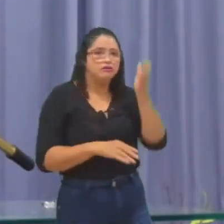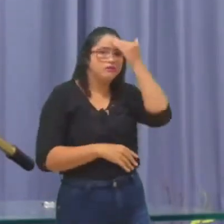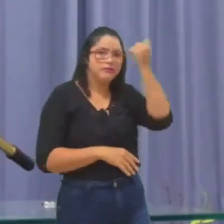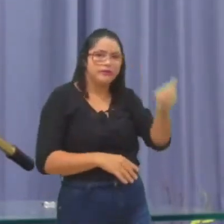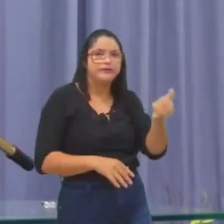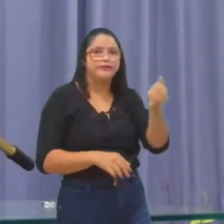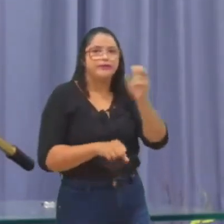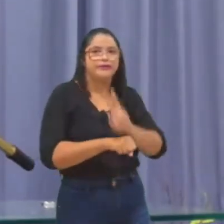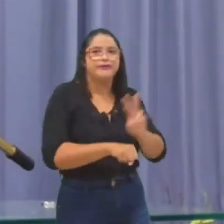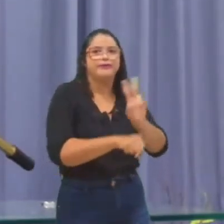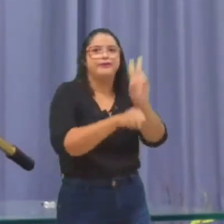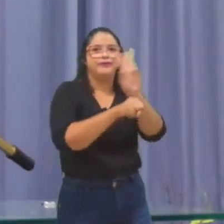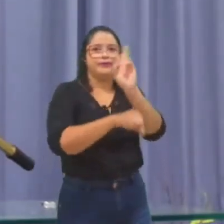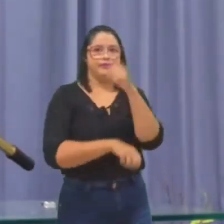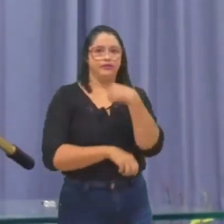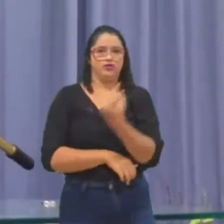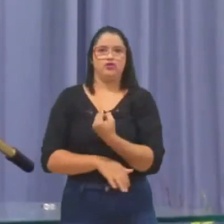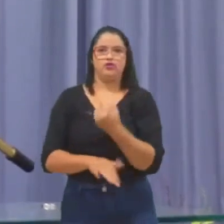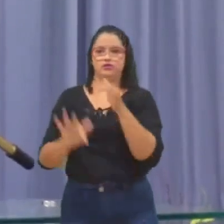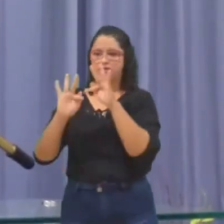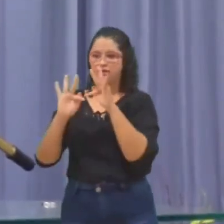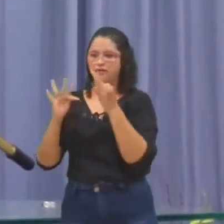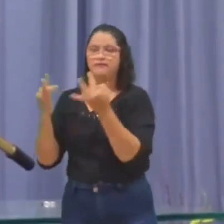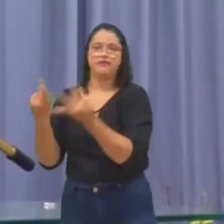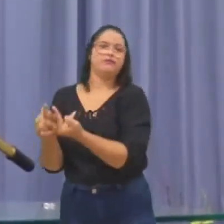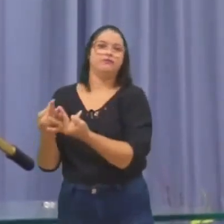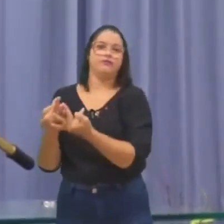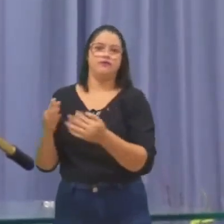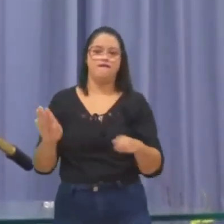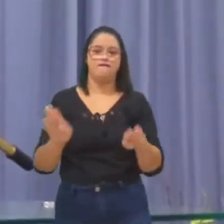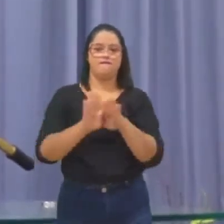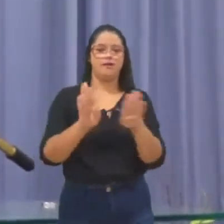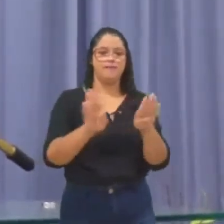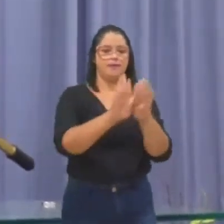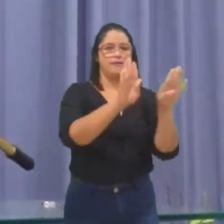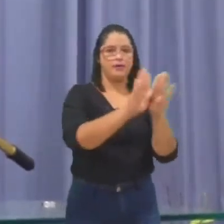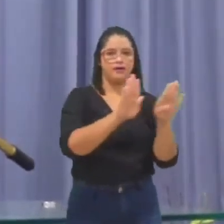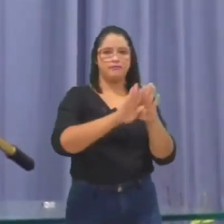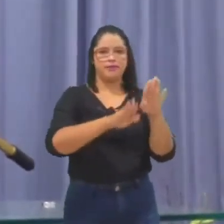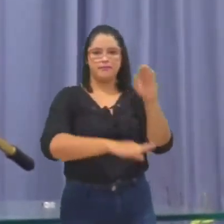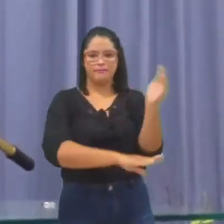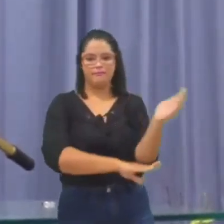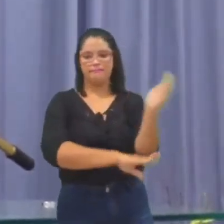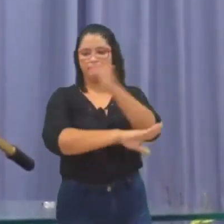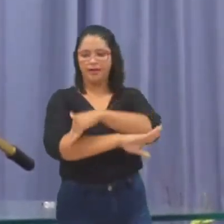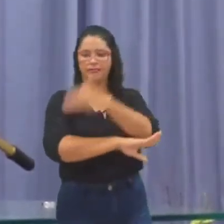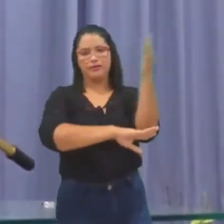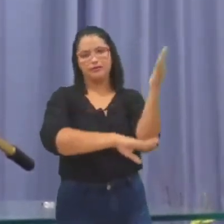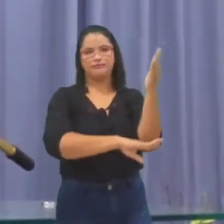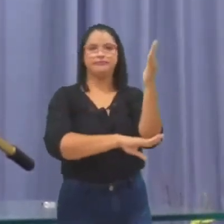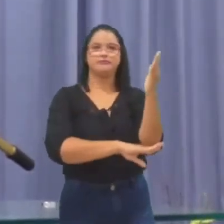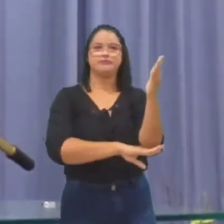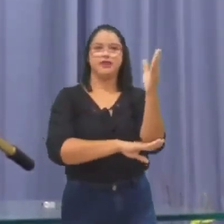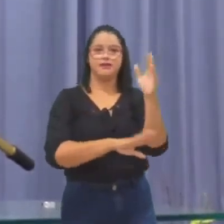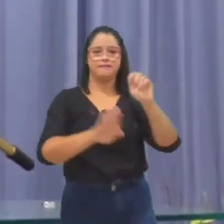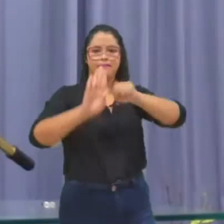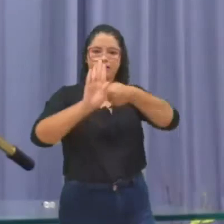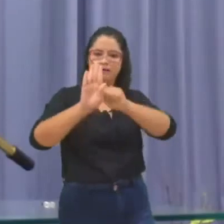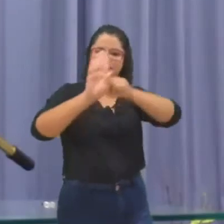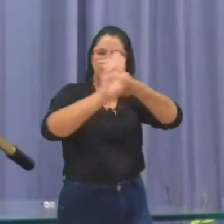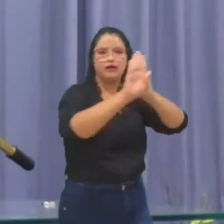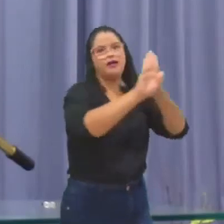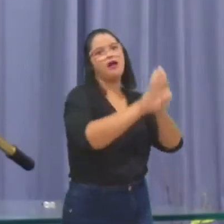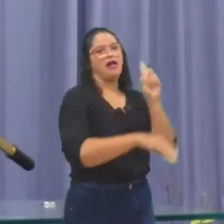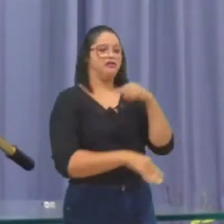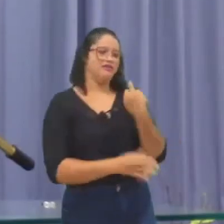a nossa casa tem portão, tem grade, nossa casa tem ferrolho, tem fechadura, não é? A gente tranca tudo. Não, nós somos